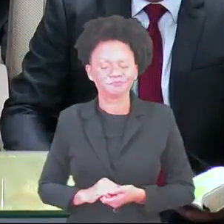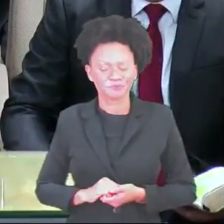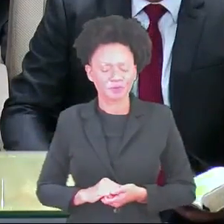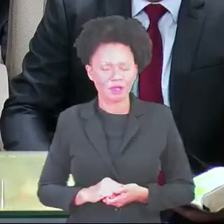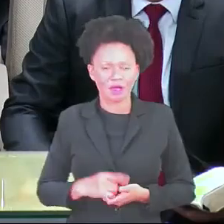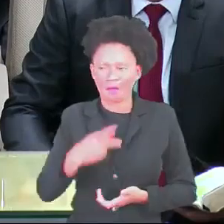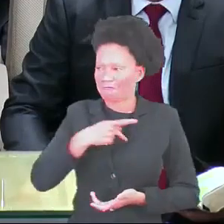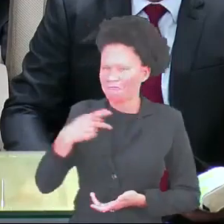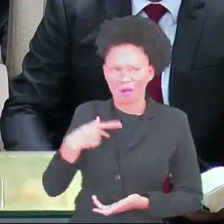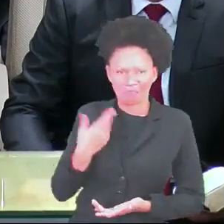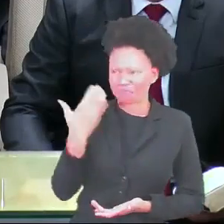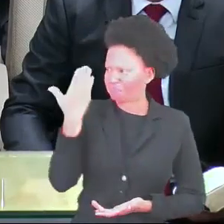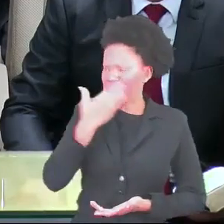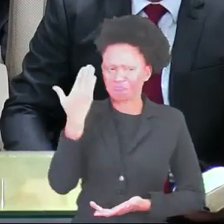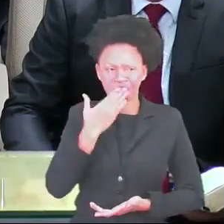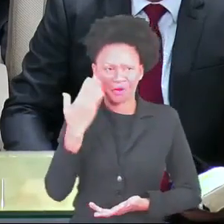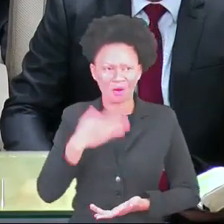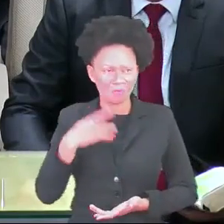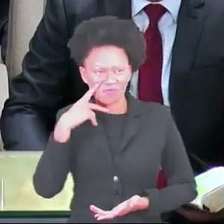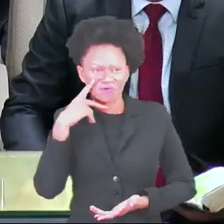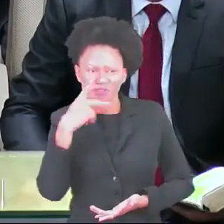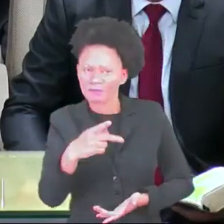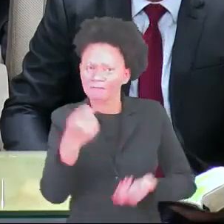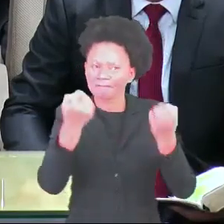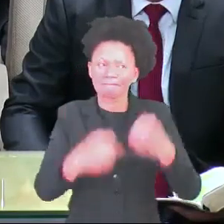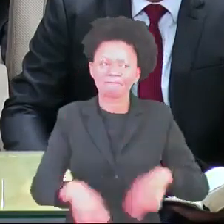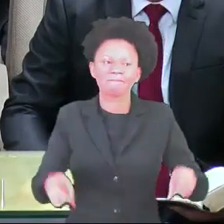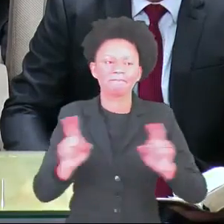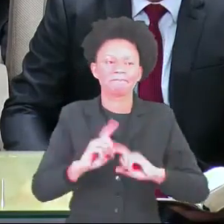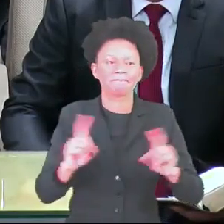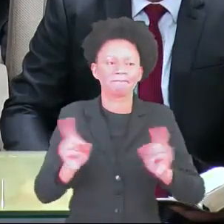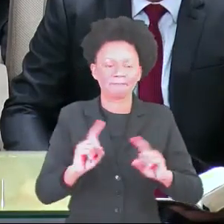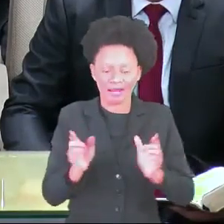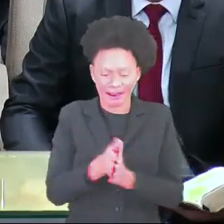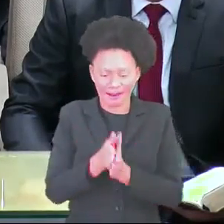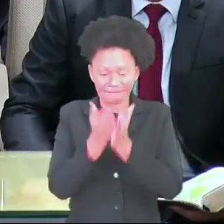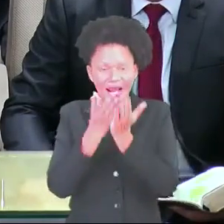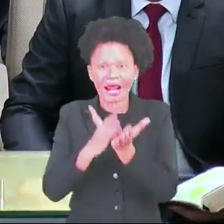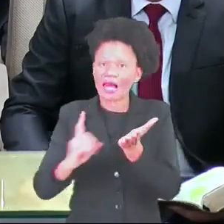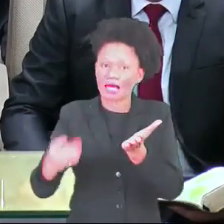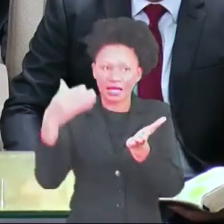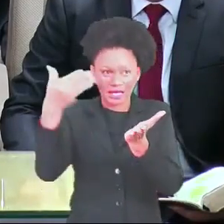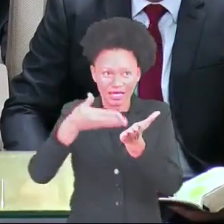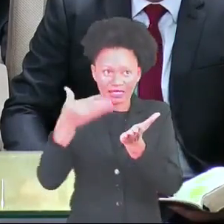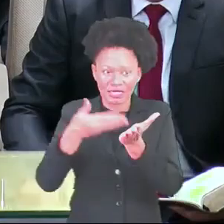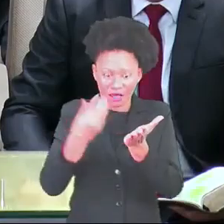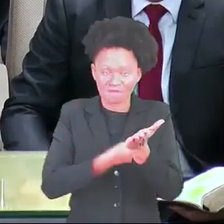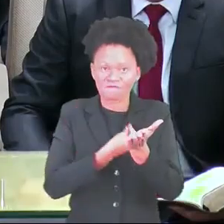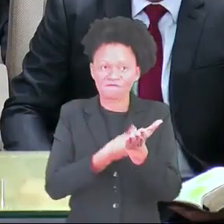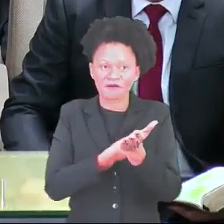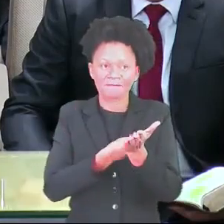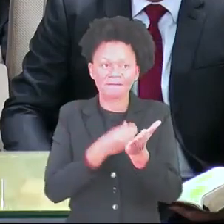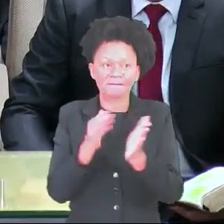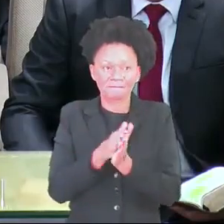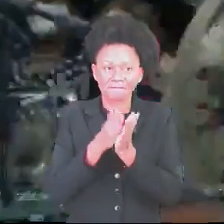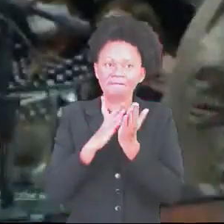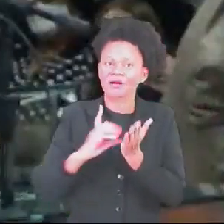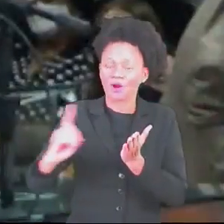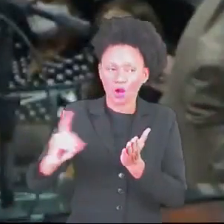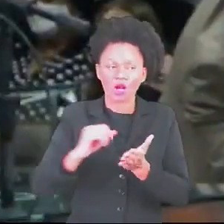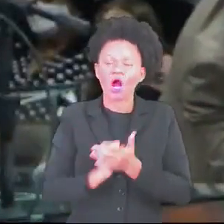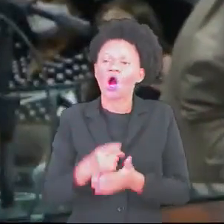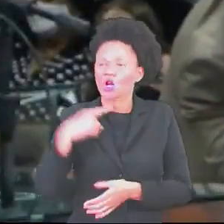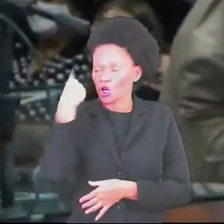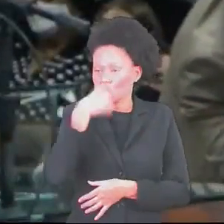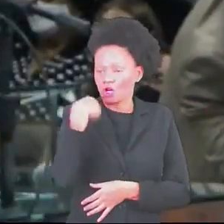Pastor, não ouvi nenhuma profecia. Você não precisa ouvir profecia, meu irmão. A profecia maior e viva está aqui, ó. É 24